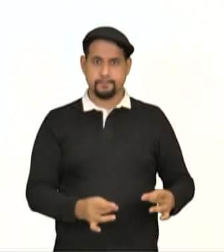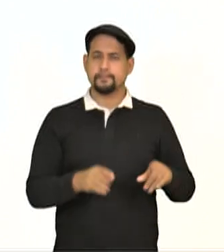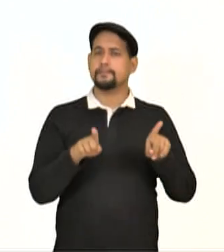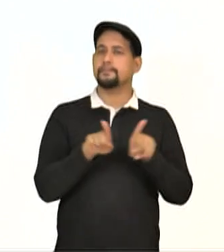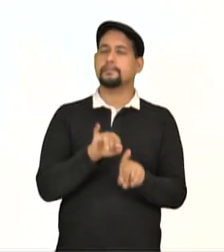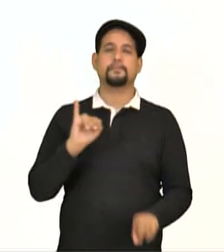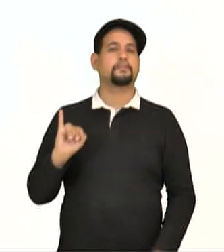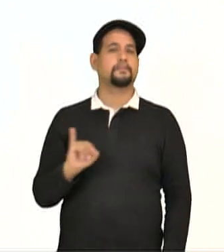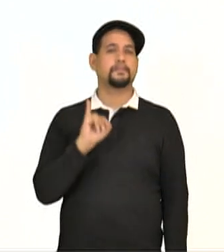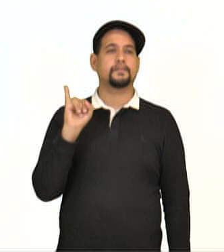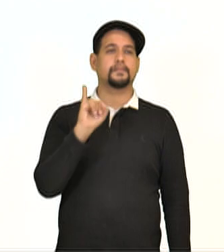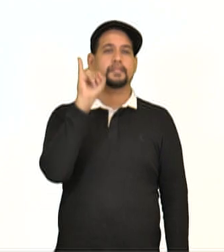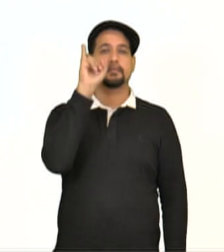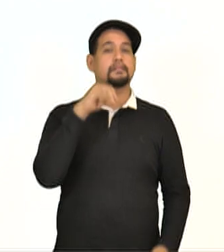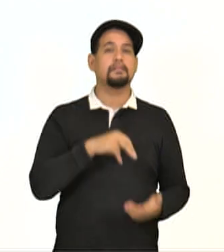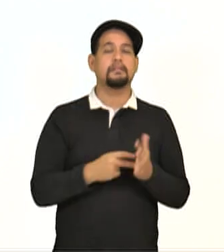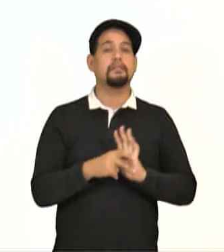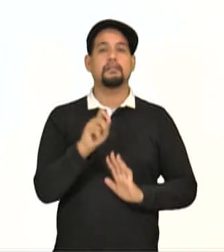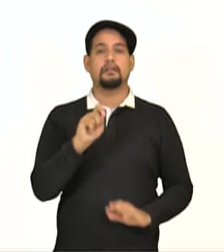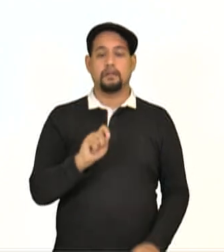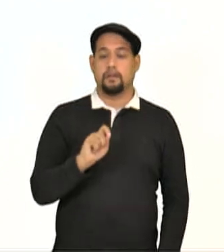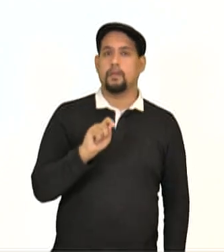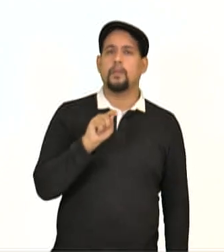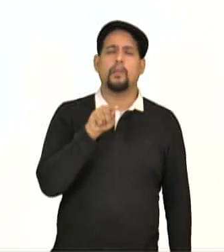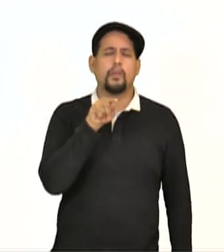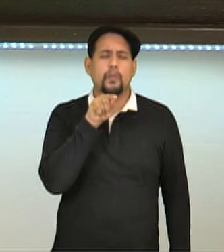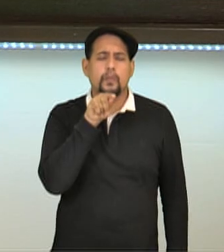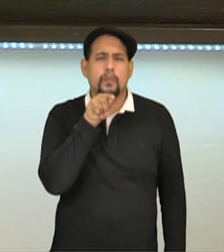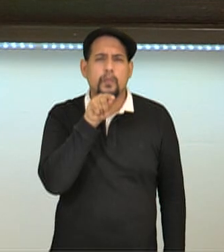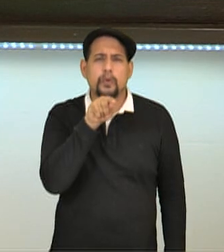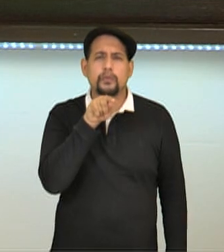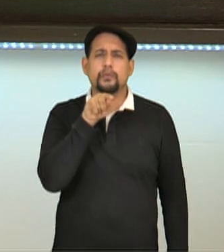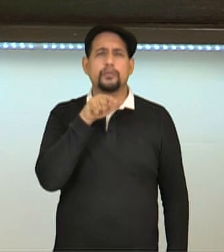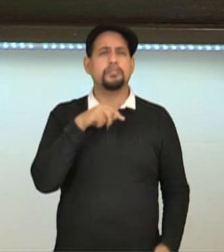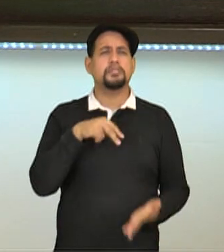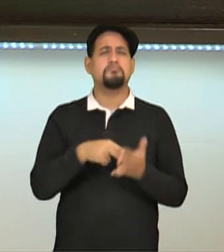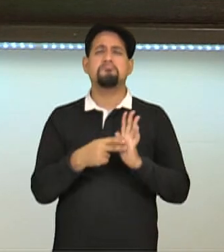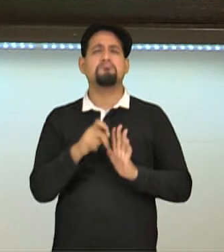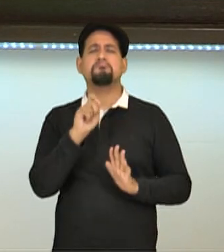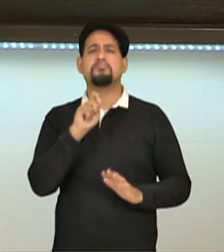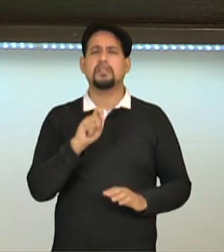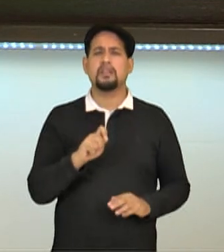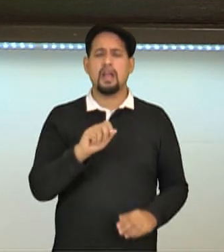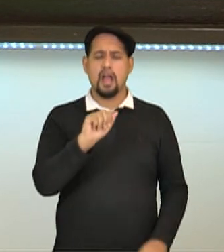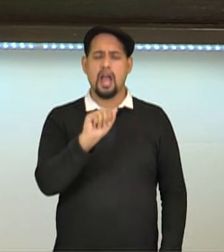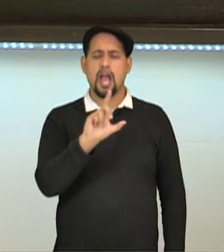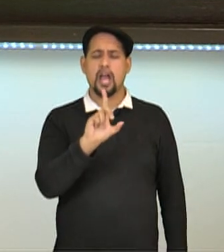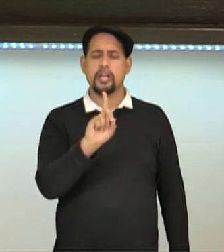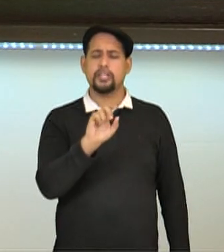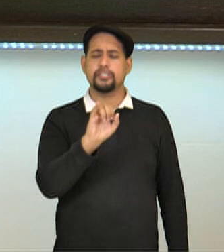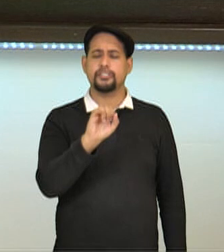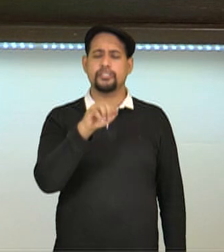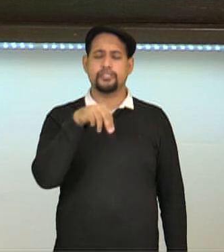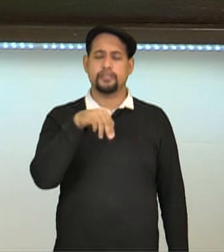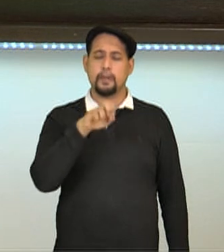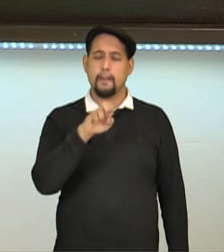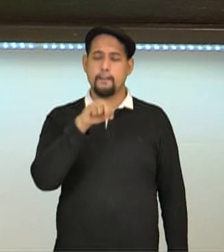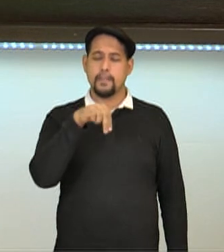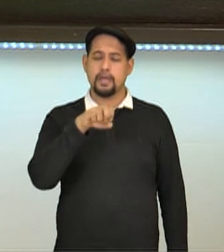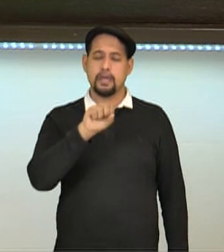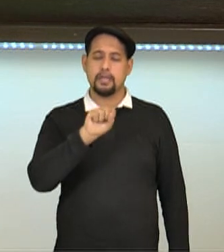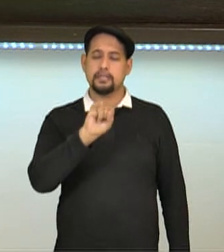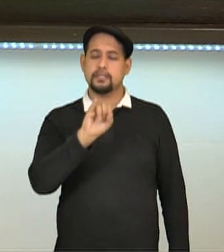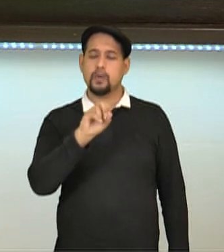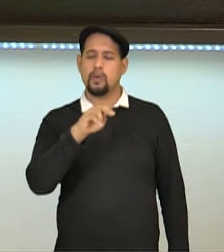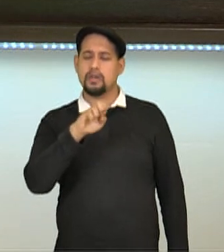das mais importantes é que o ponto ele é adimensional. O que significa ser adimensional? Não